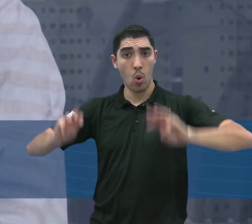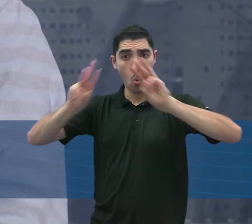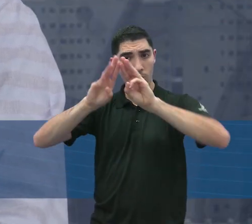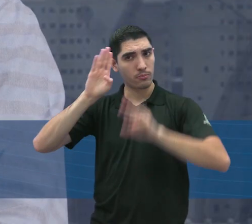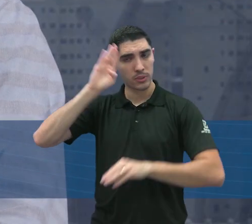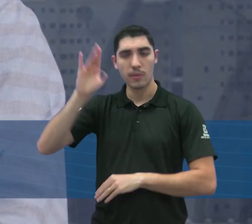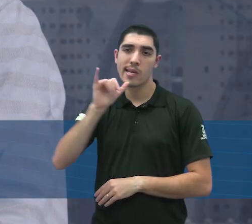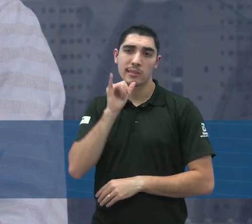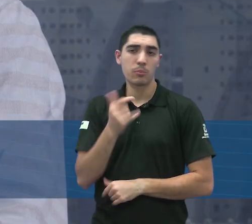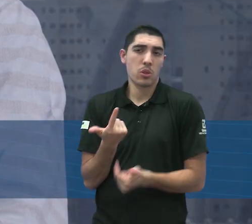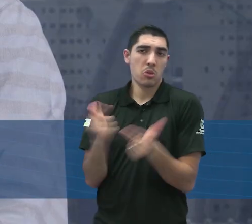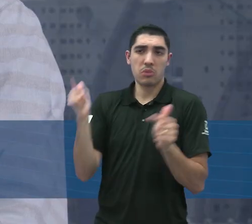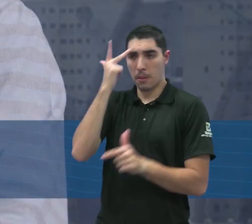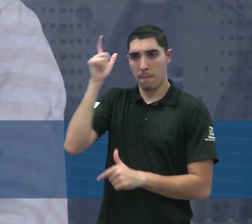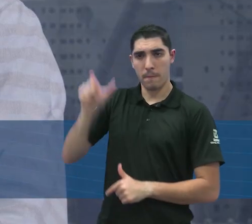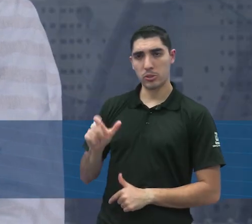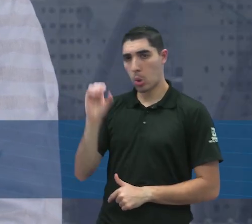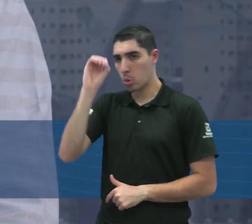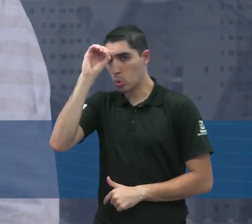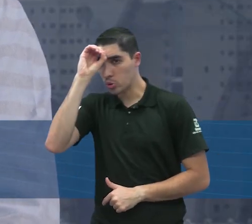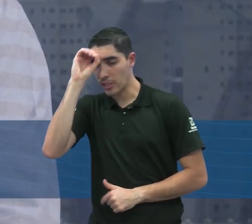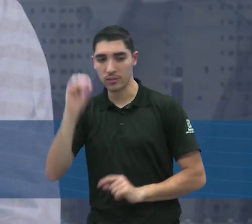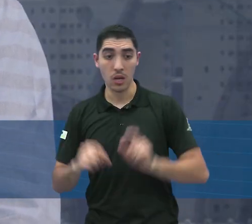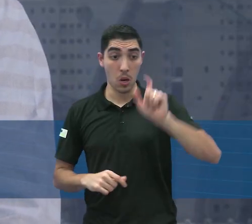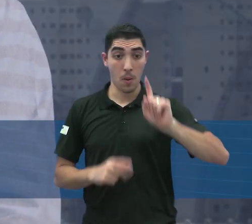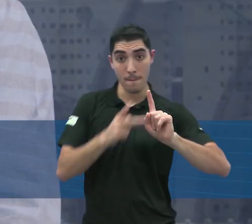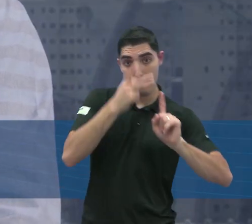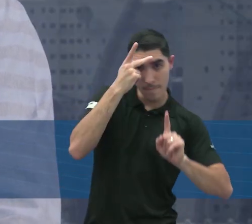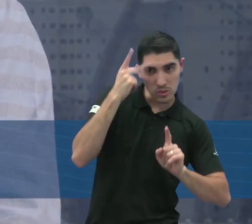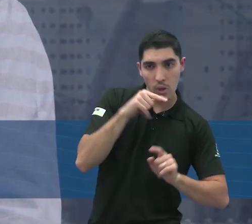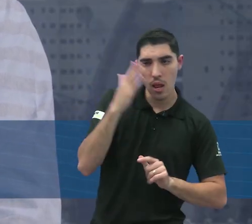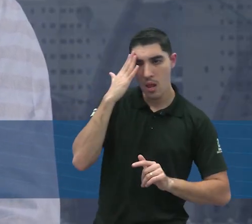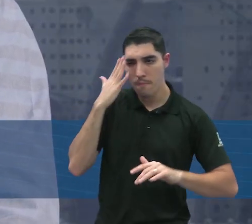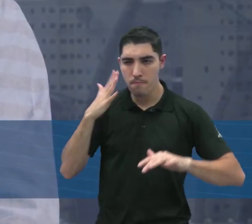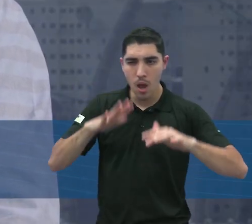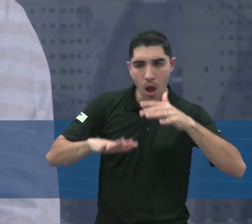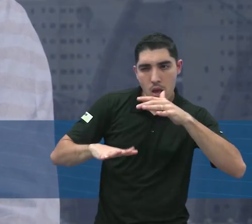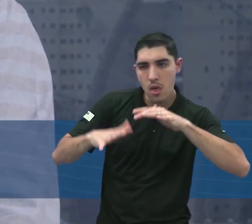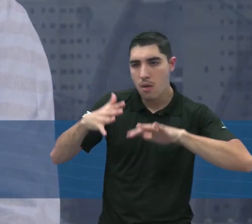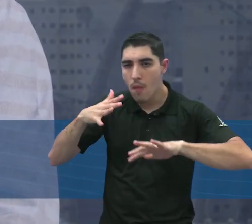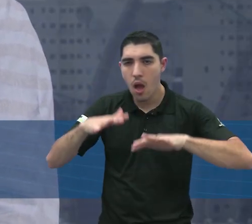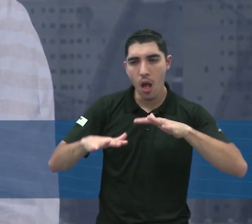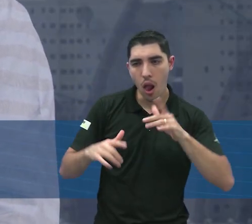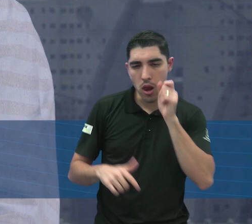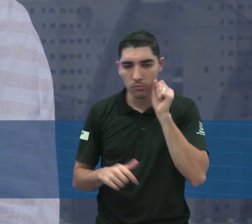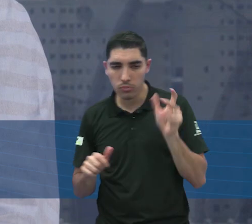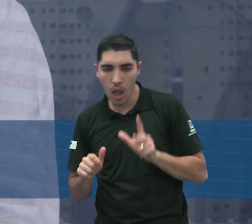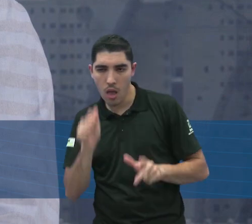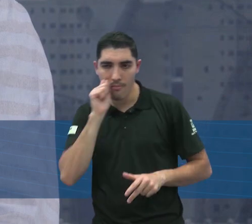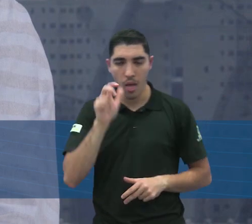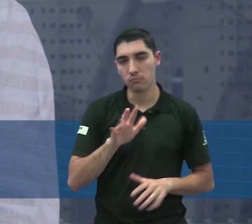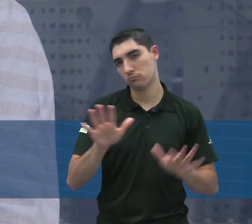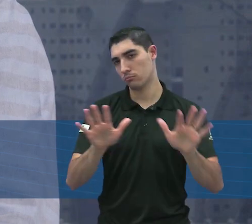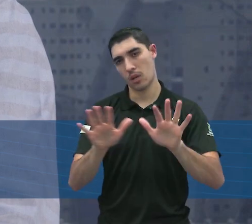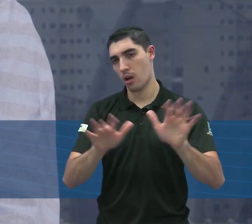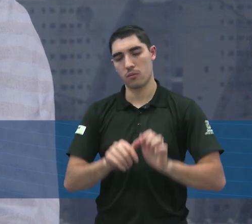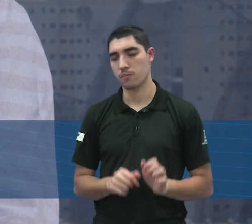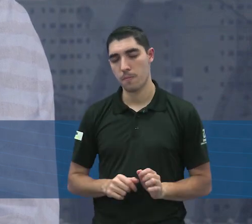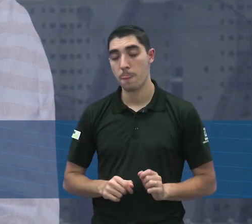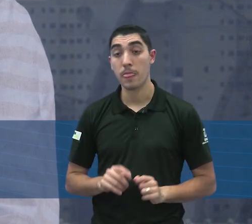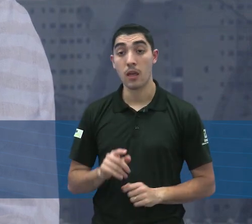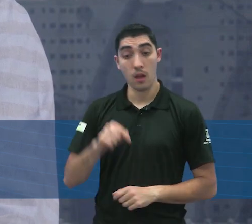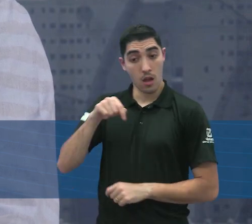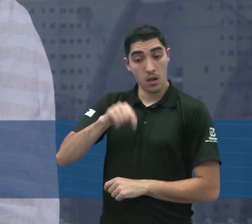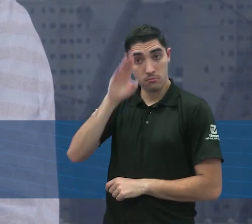existe pessoa inocente ou existe pessoa que não saiba mais ou menos quais são os movimentos dos outros países na história. A partir do momento que o Brasil buscou